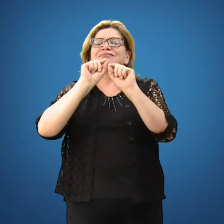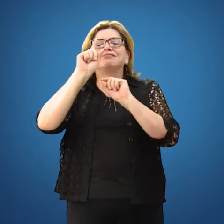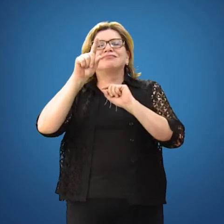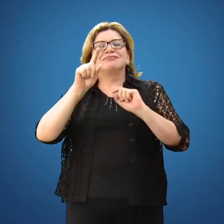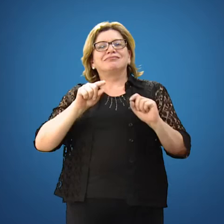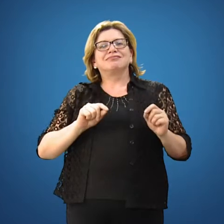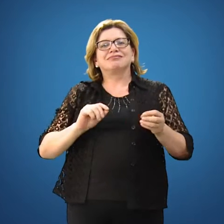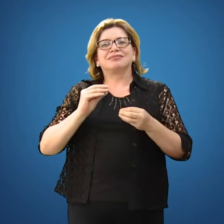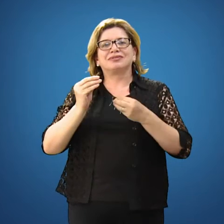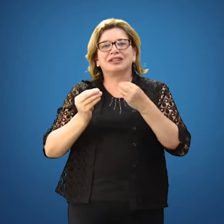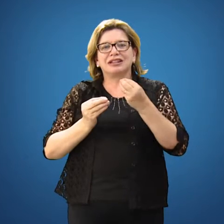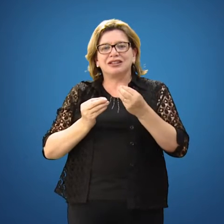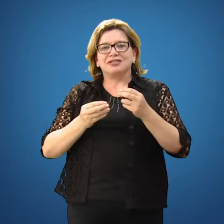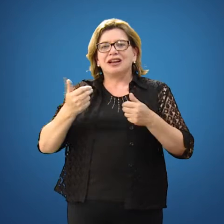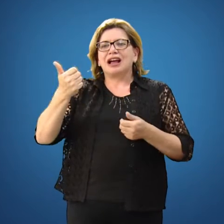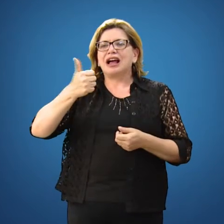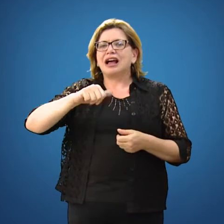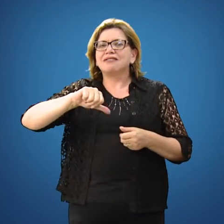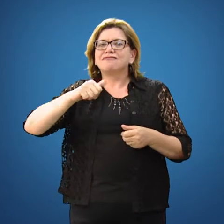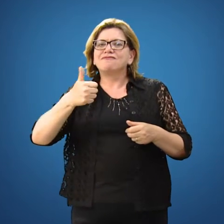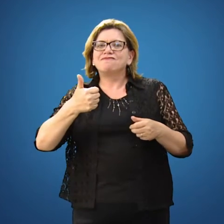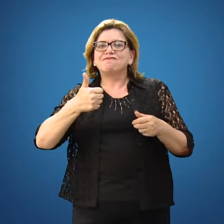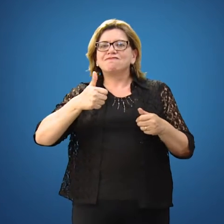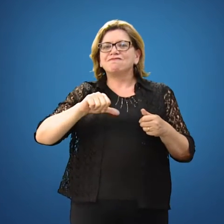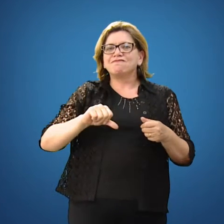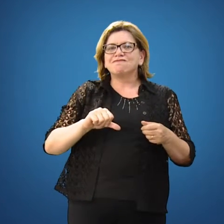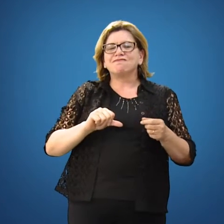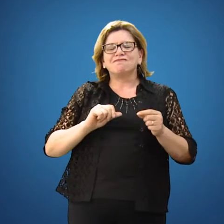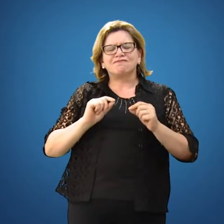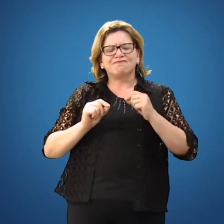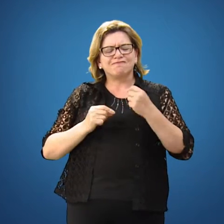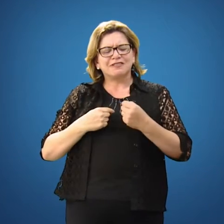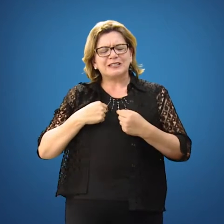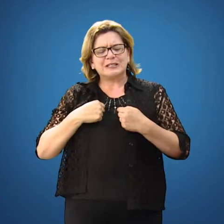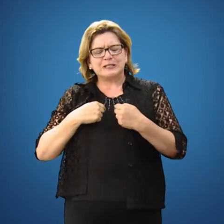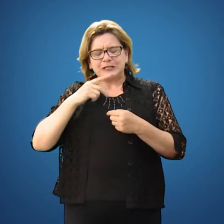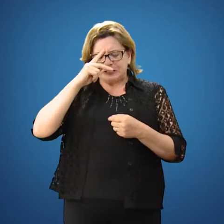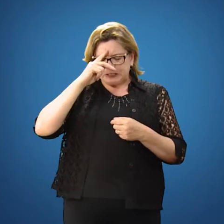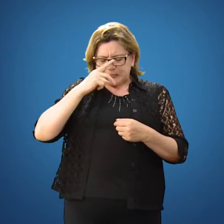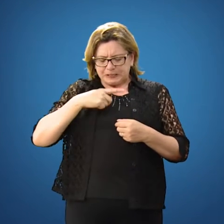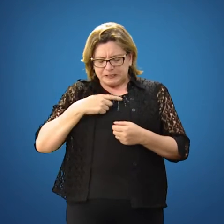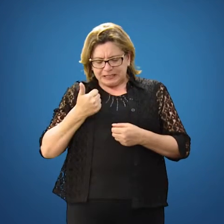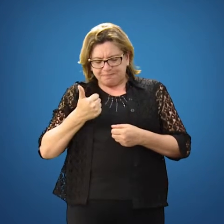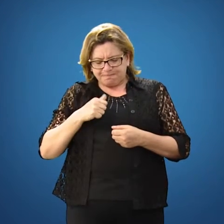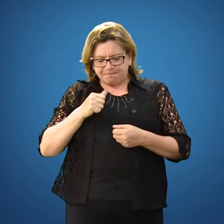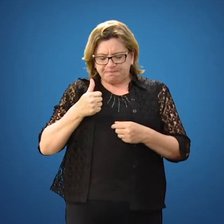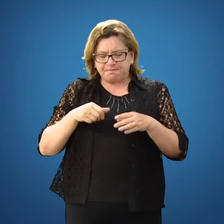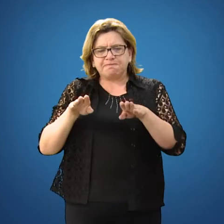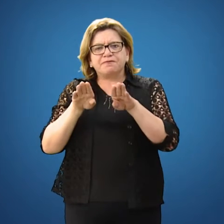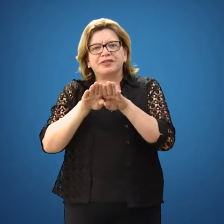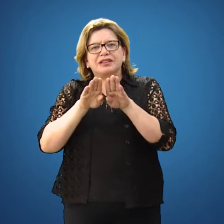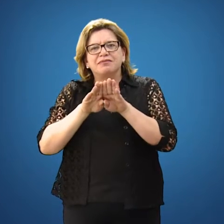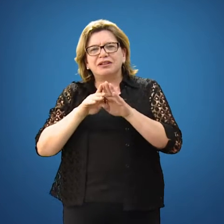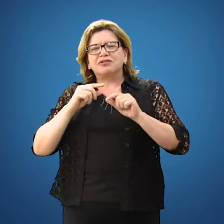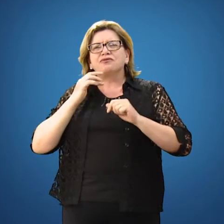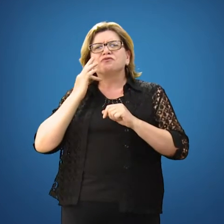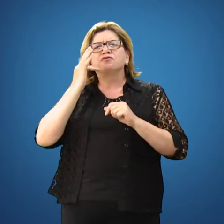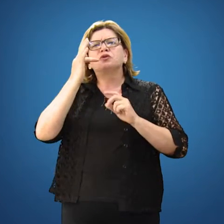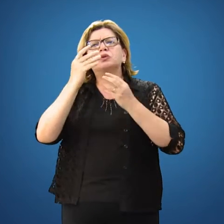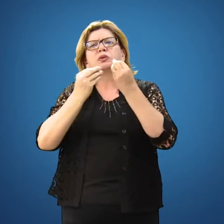nessa questão da avaliação, nesse processo da autoavaliação e da